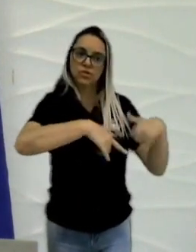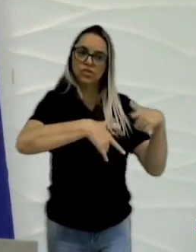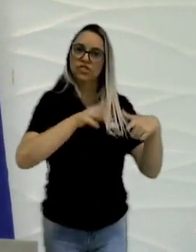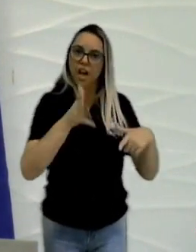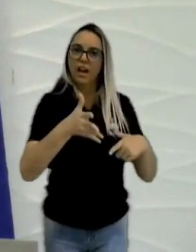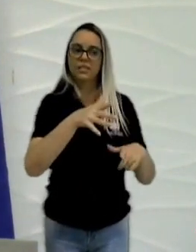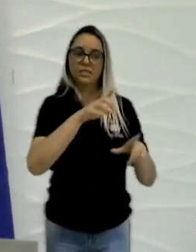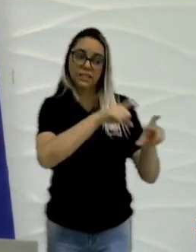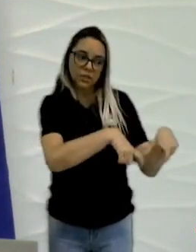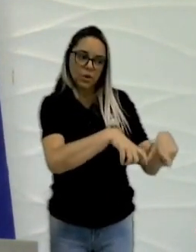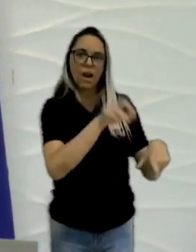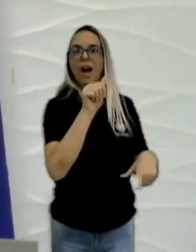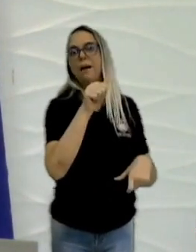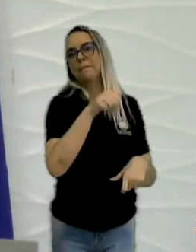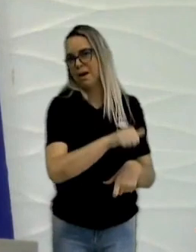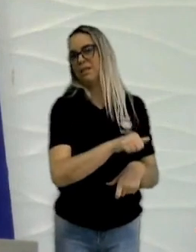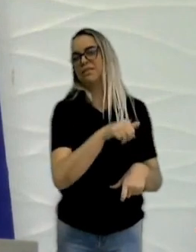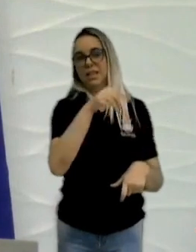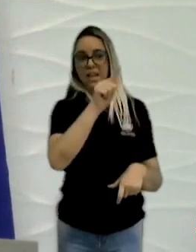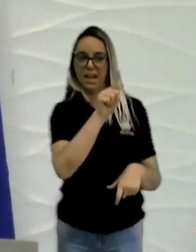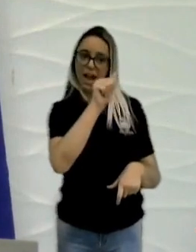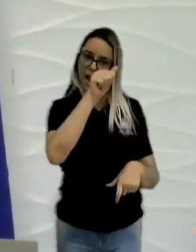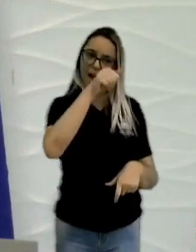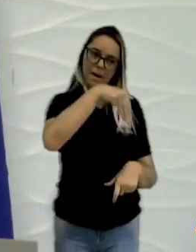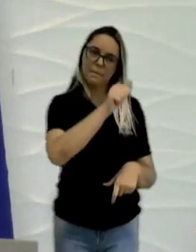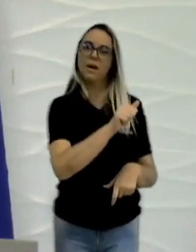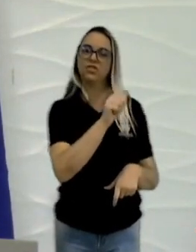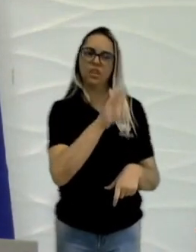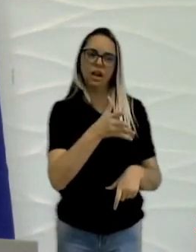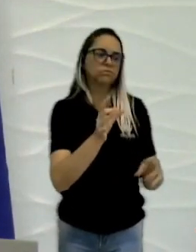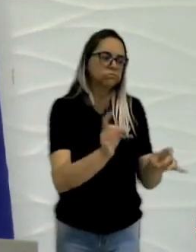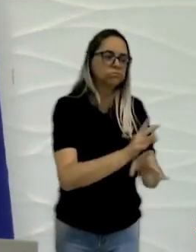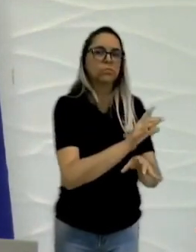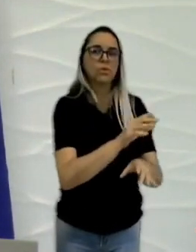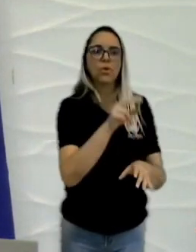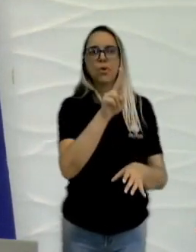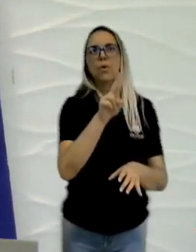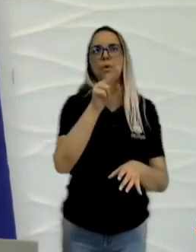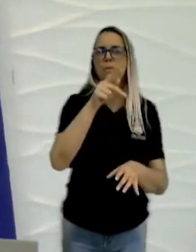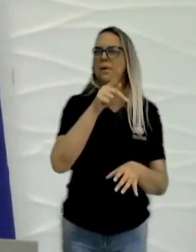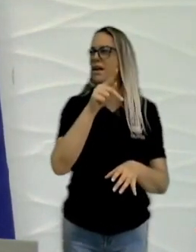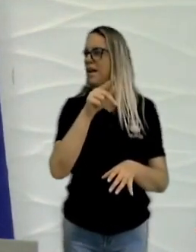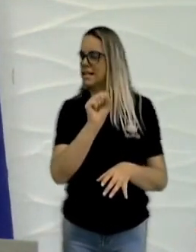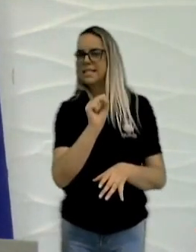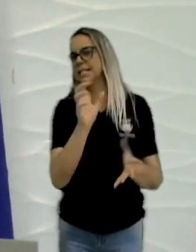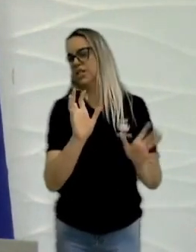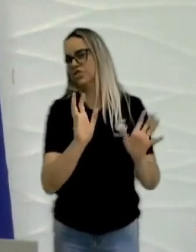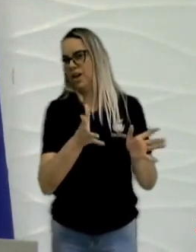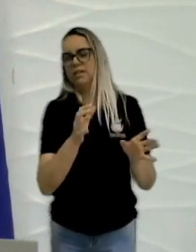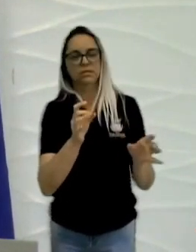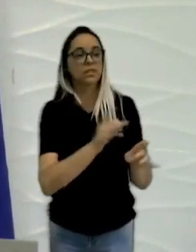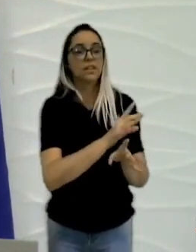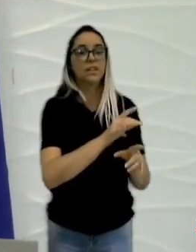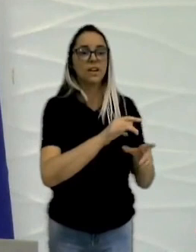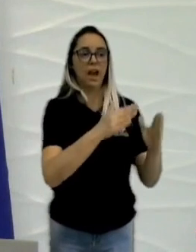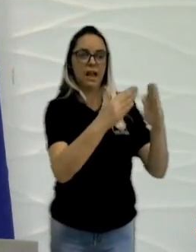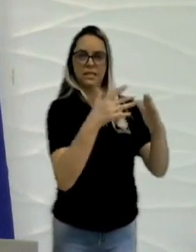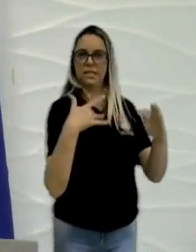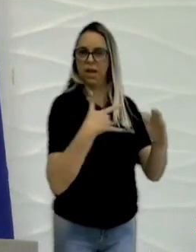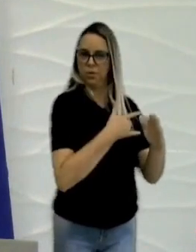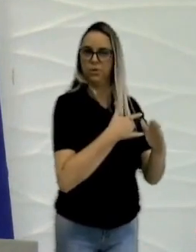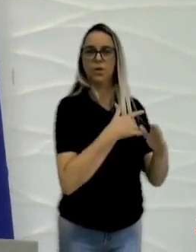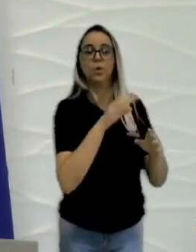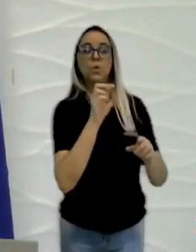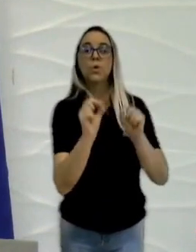Gama para recuperação daquele PSF. Uma parte já está bem adiantada, parte da recuperação, mas também não é só a recuperação e